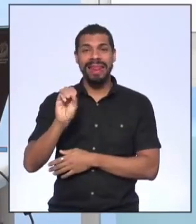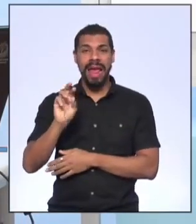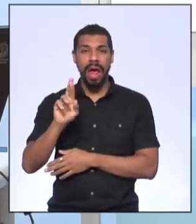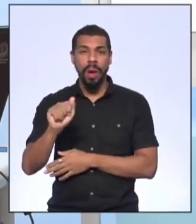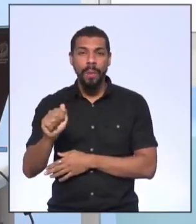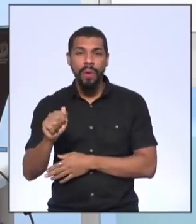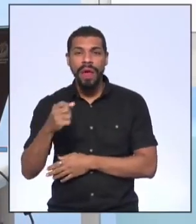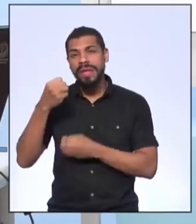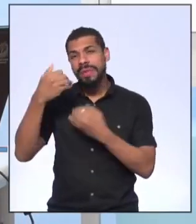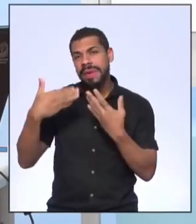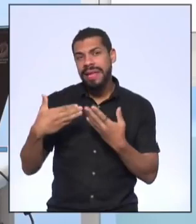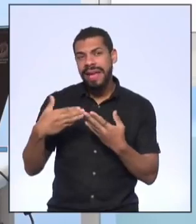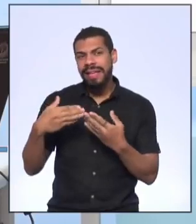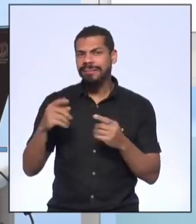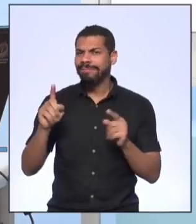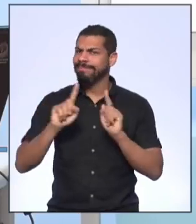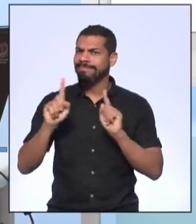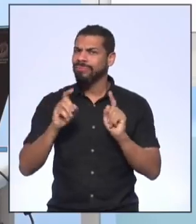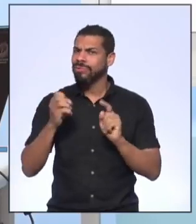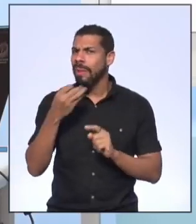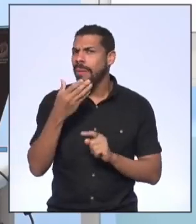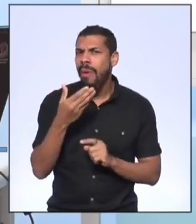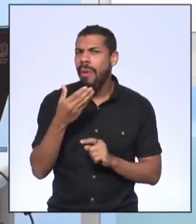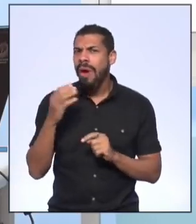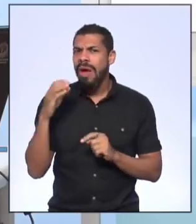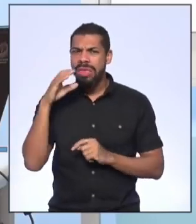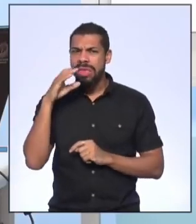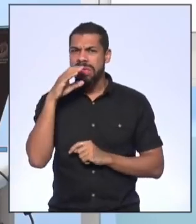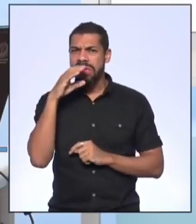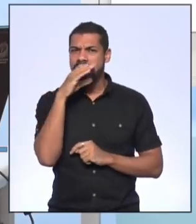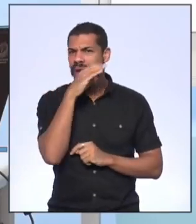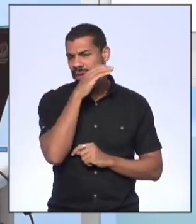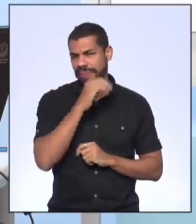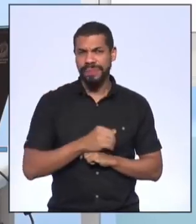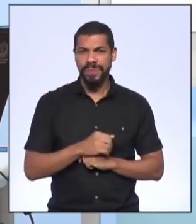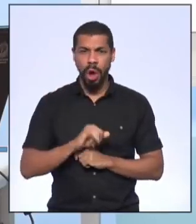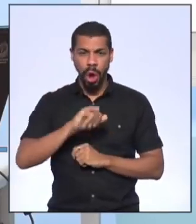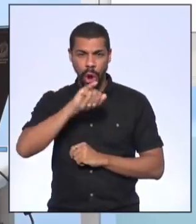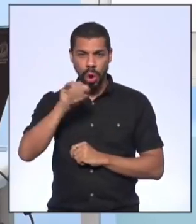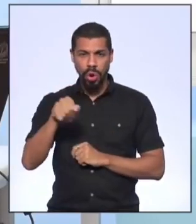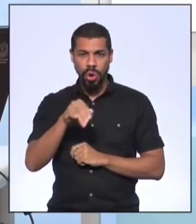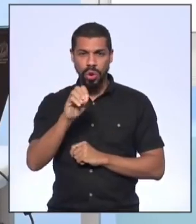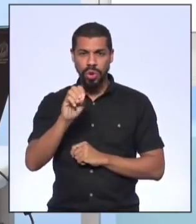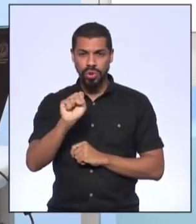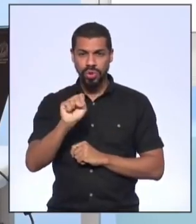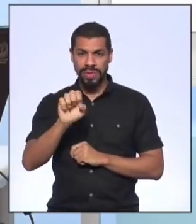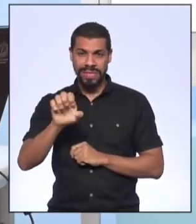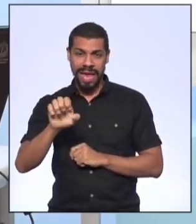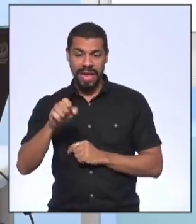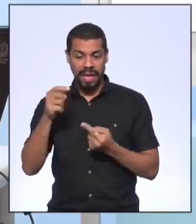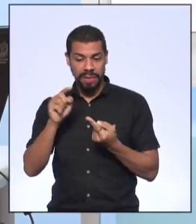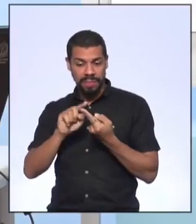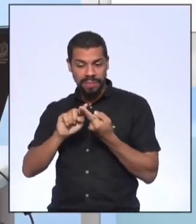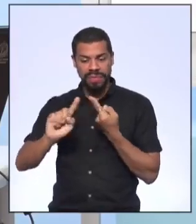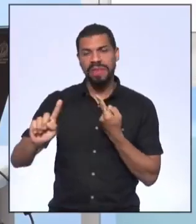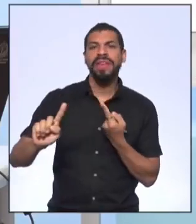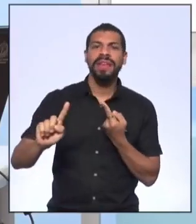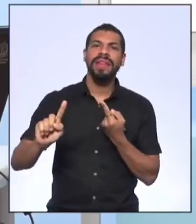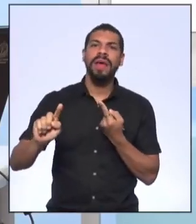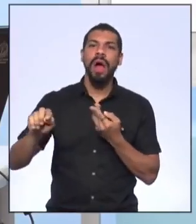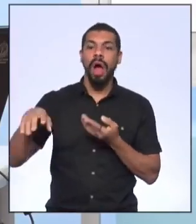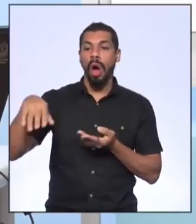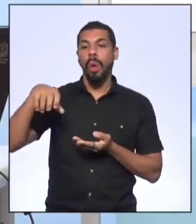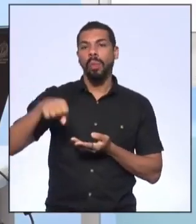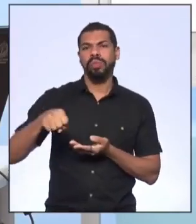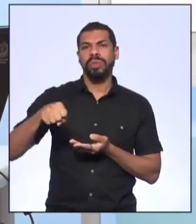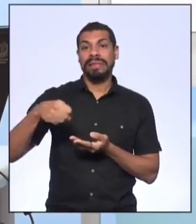Cauã fala que a madeira e o plástico são maus condutores também. O José fala que eles são isolantes e para não esquentar e